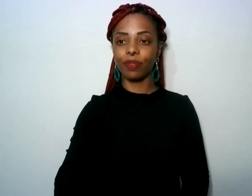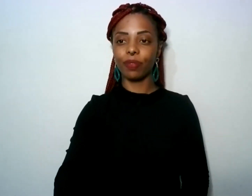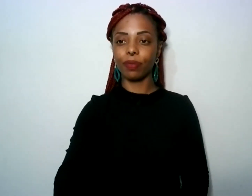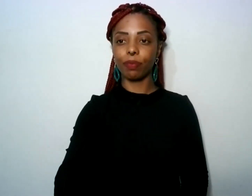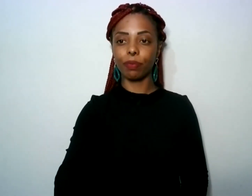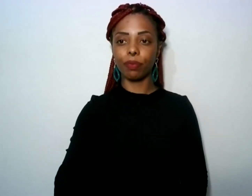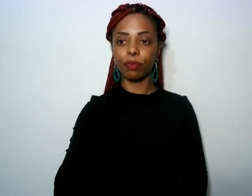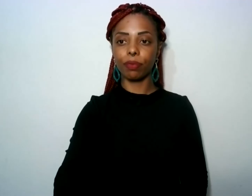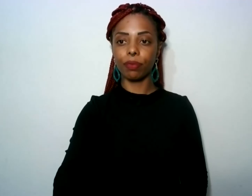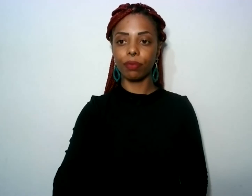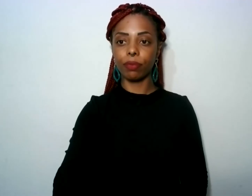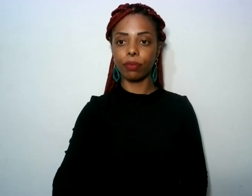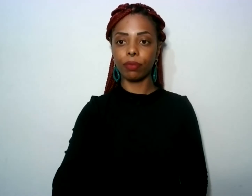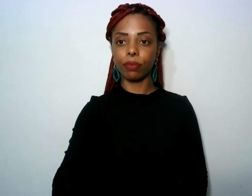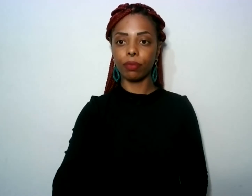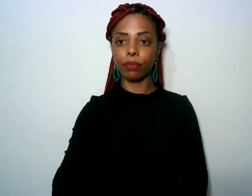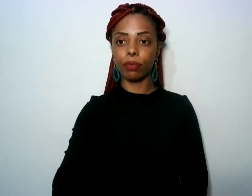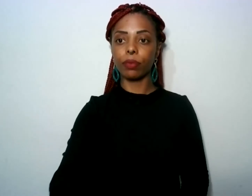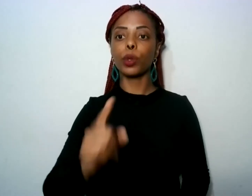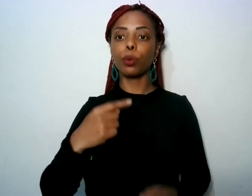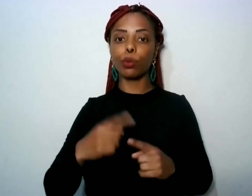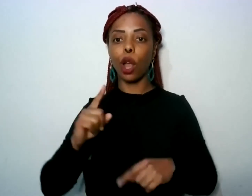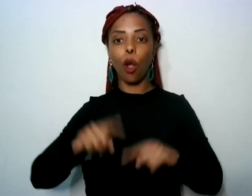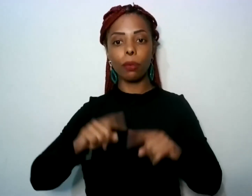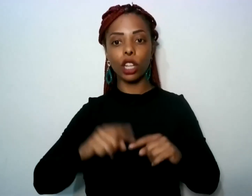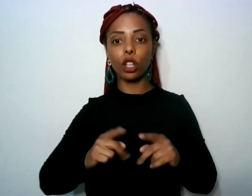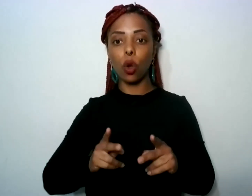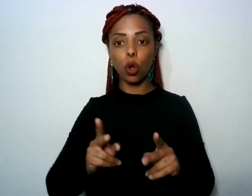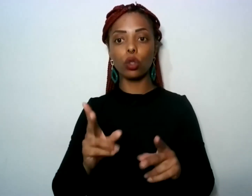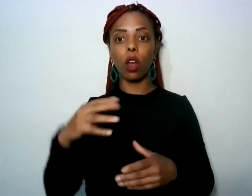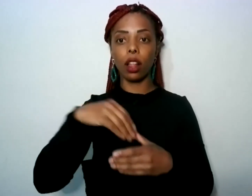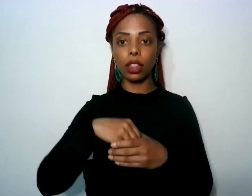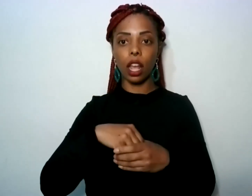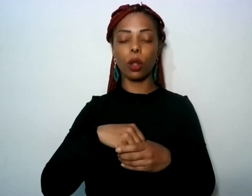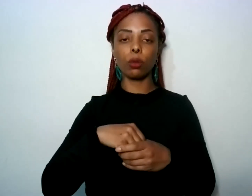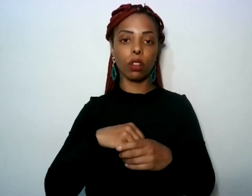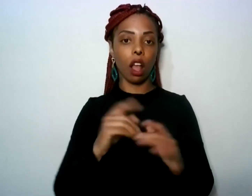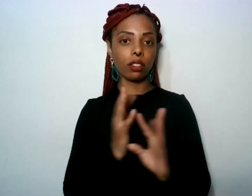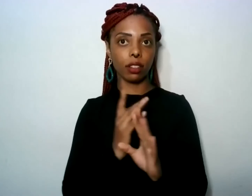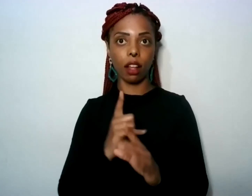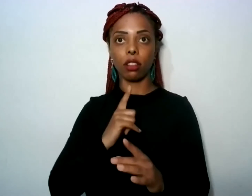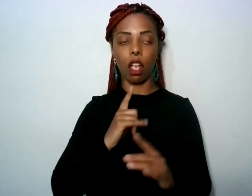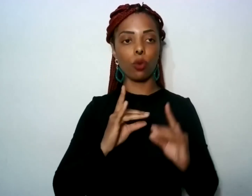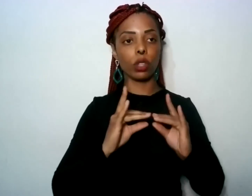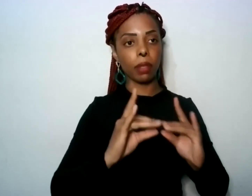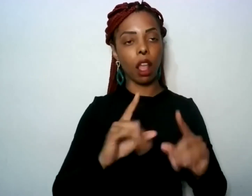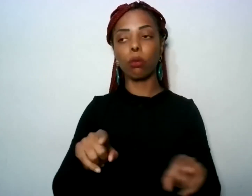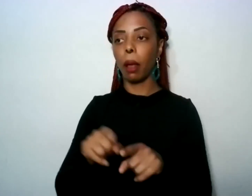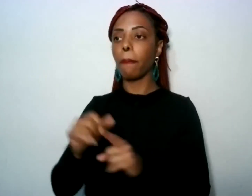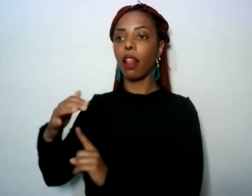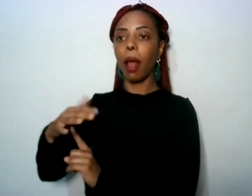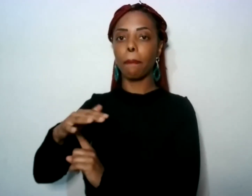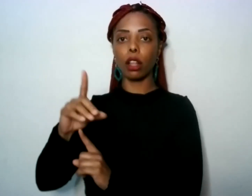presentes na cidade tanto no cemitério quanto na praça Dom José Gaspar eu acredito